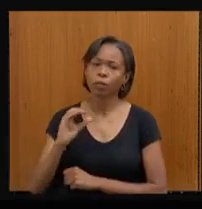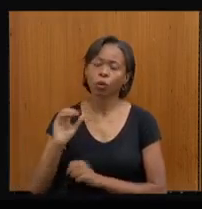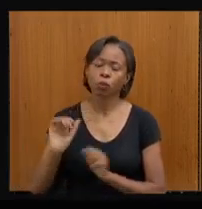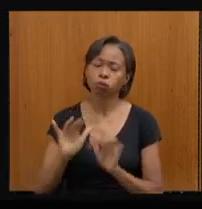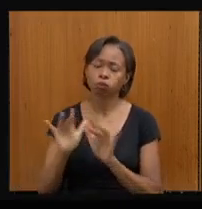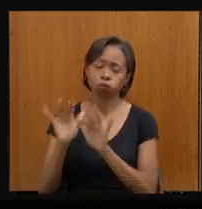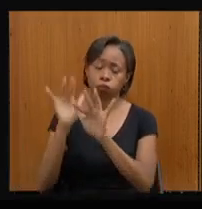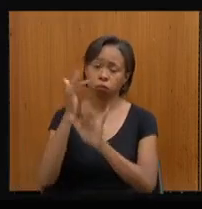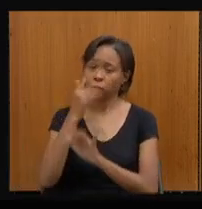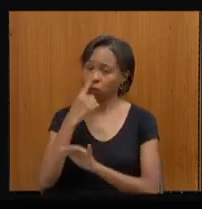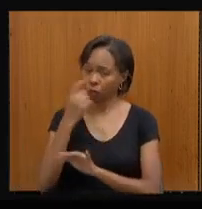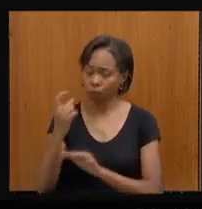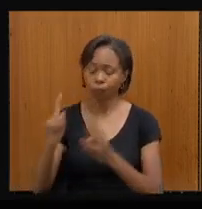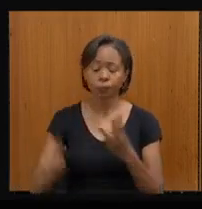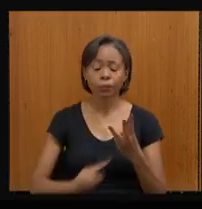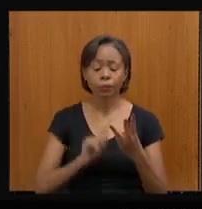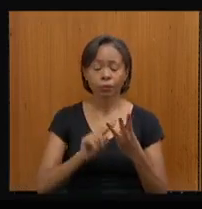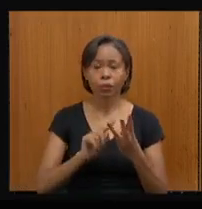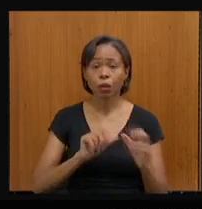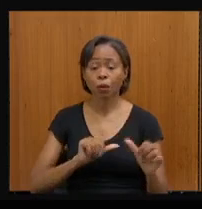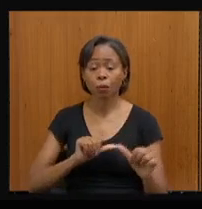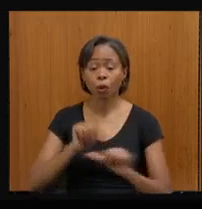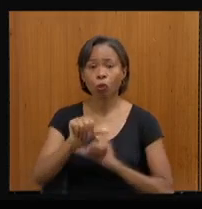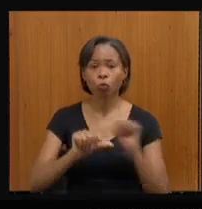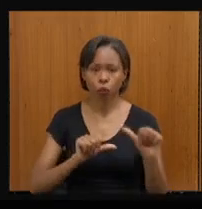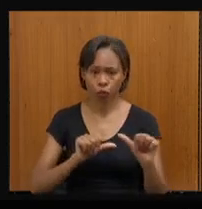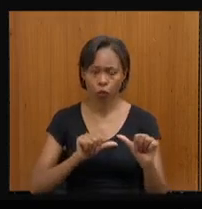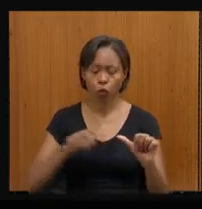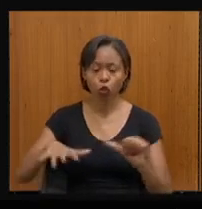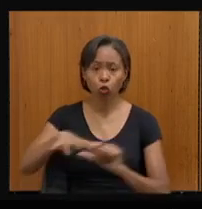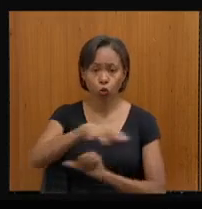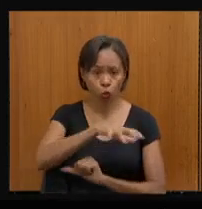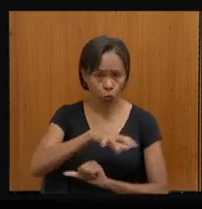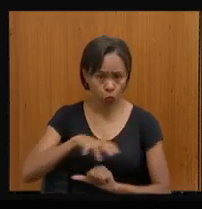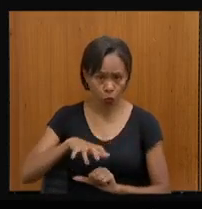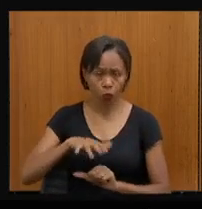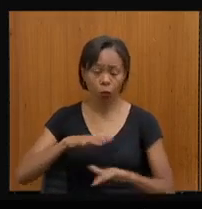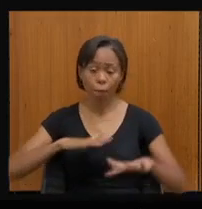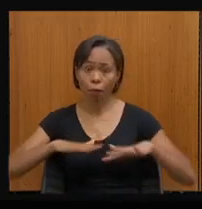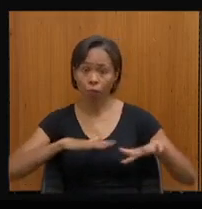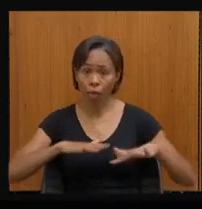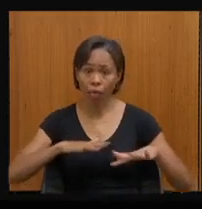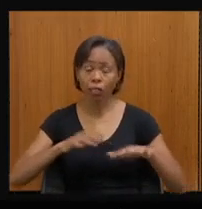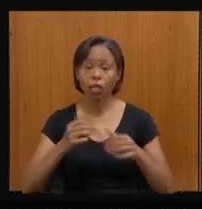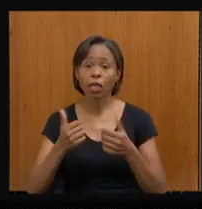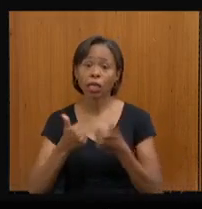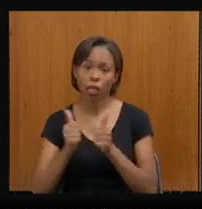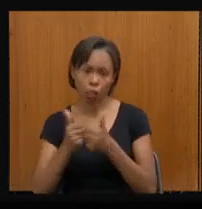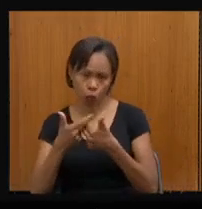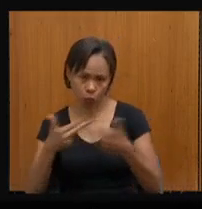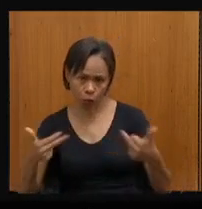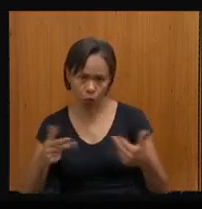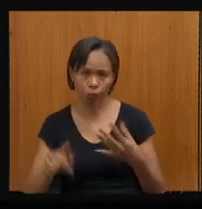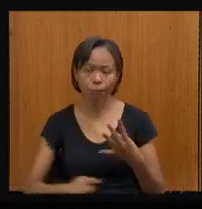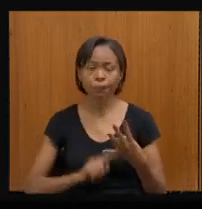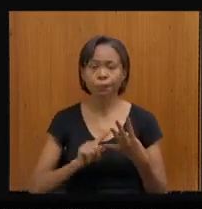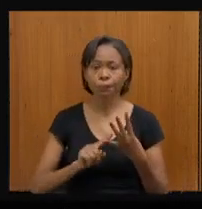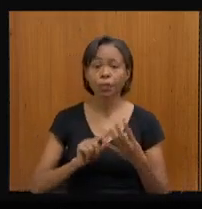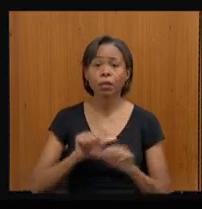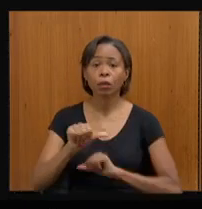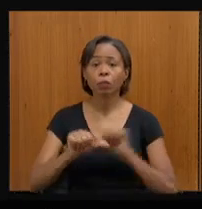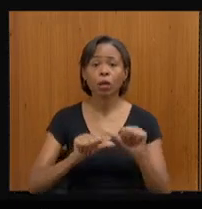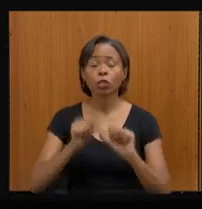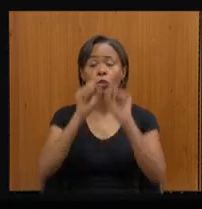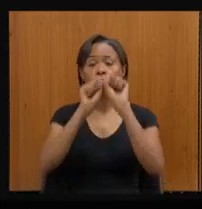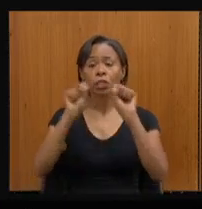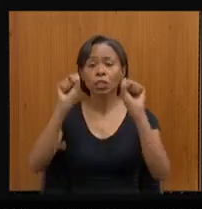3 transformação do setor de mobilidade e Transportes o Pilar quatro transformação